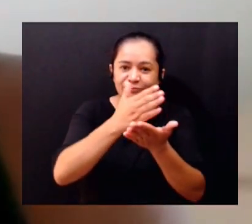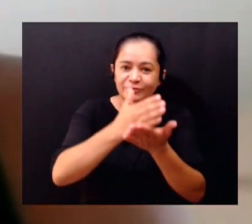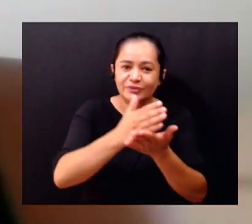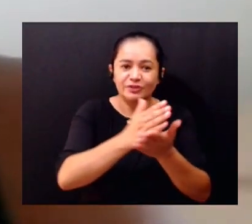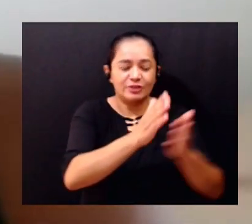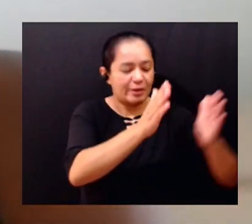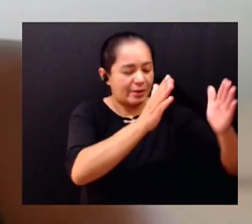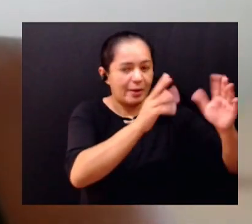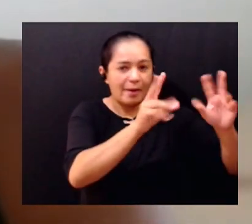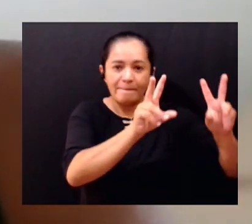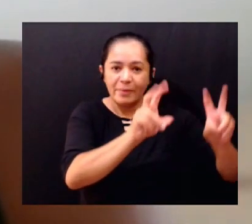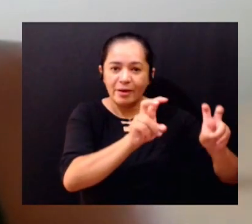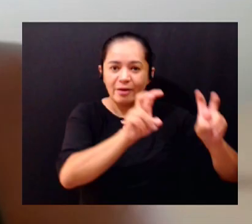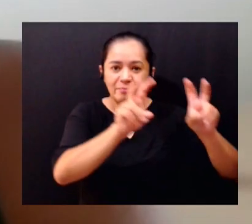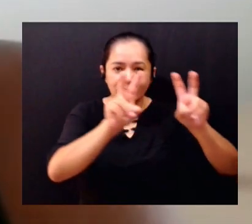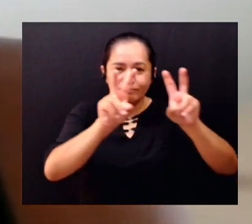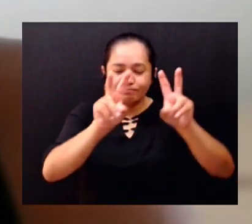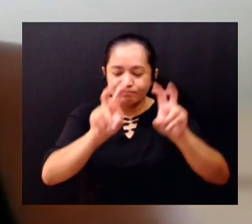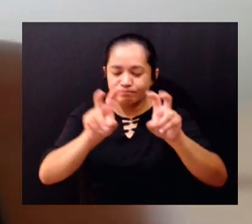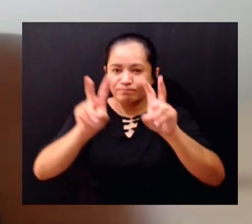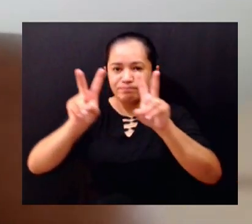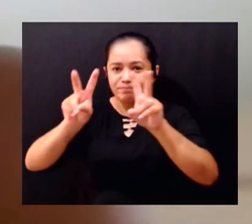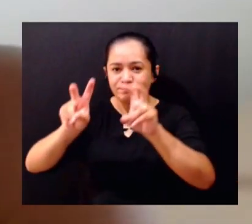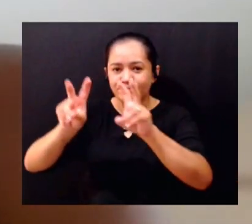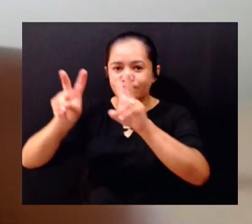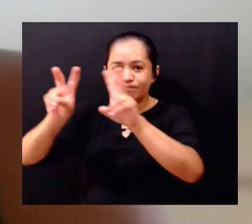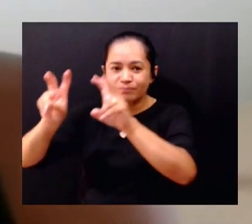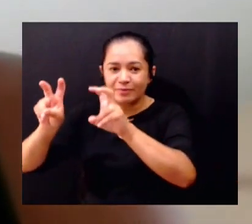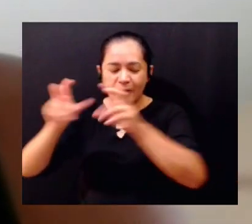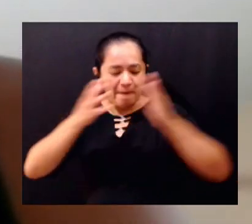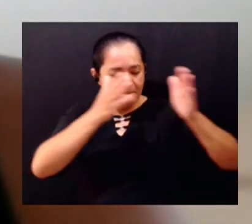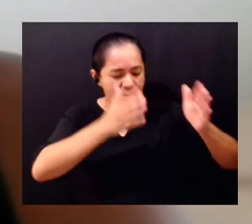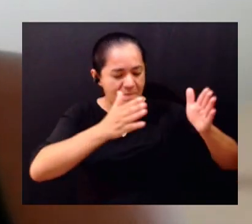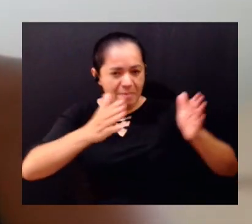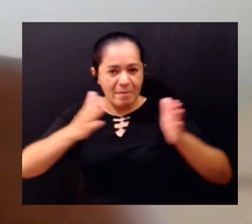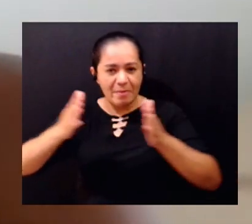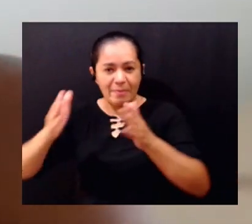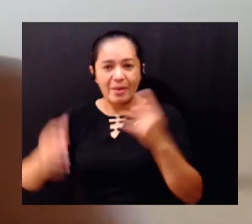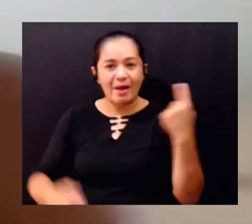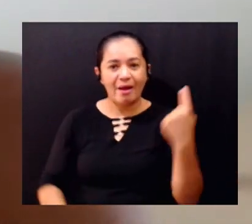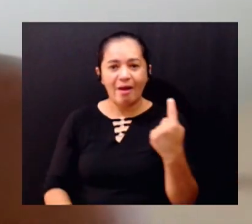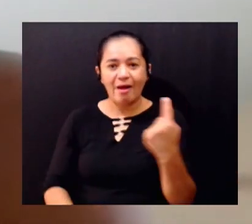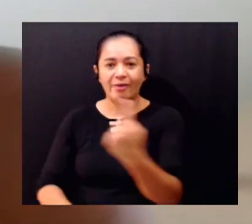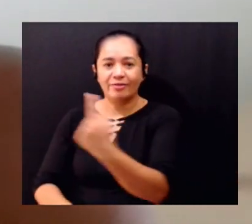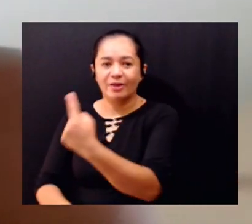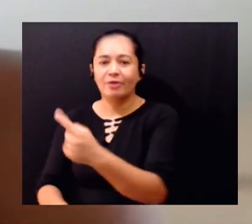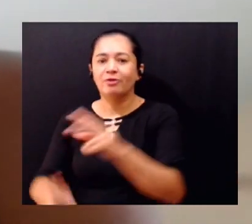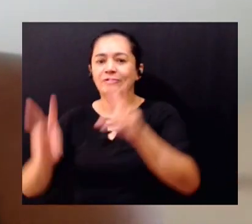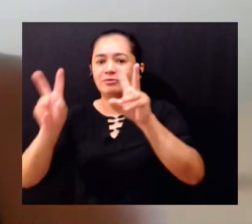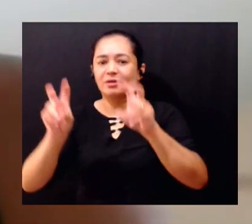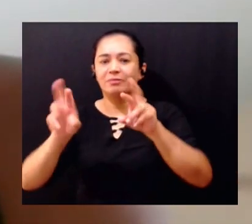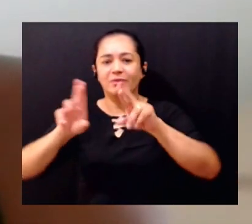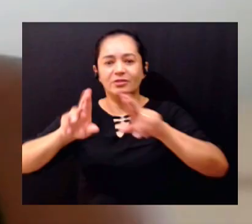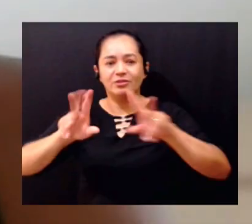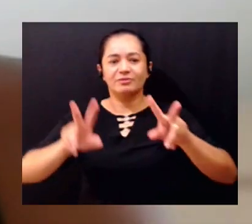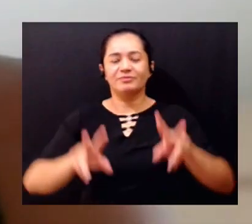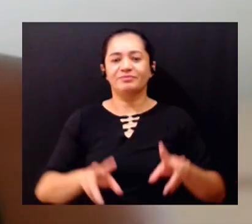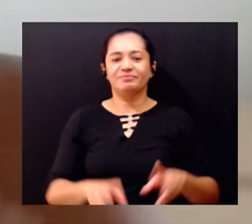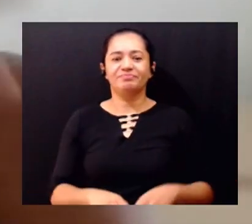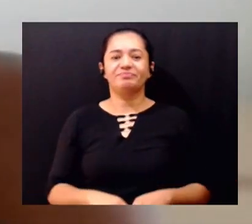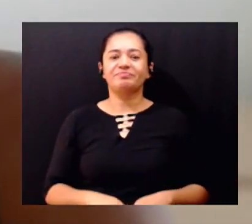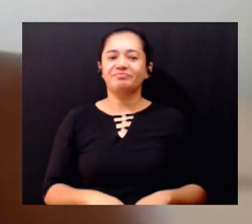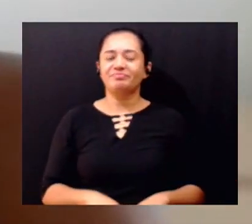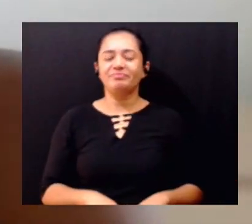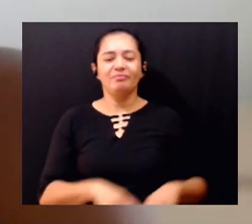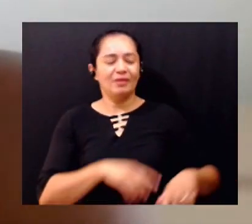de ilustração, um de blues, que é uma música que eu adoro, assim, é um ritmo que eu adoro, gênero musical. Eu